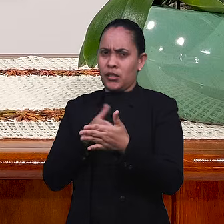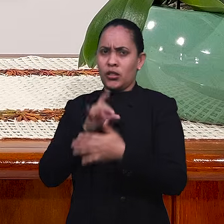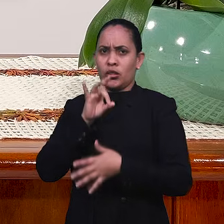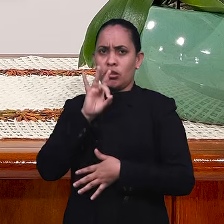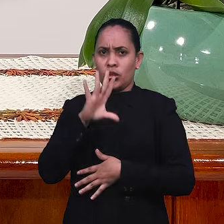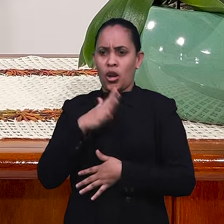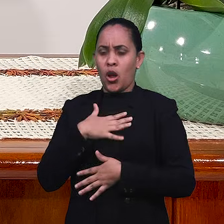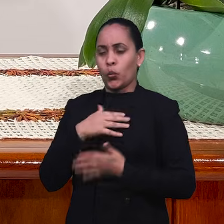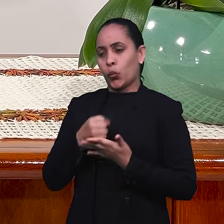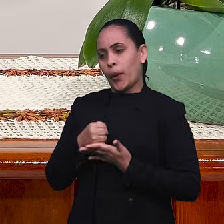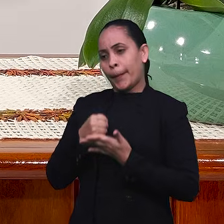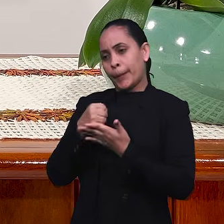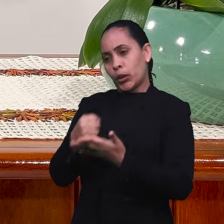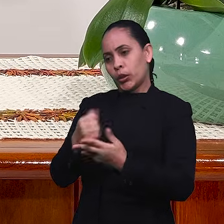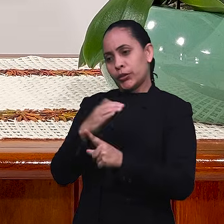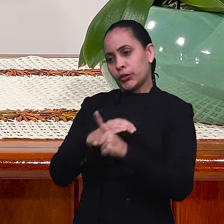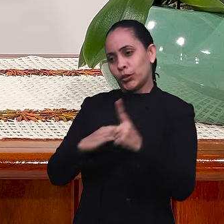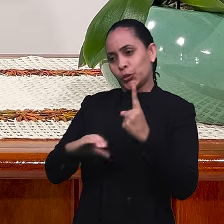assistente de culto,